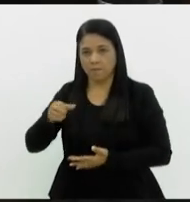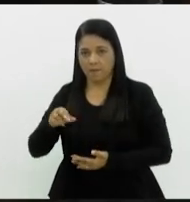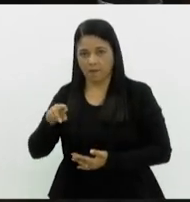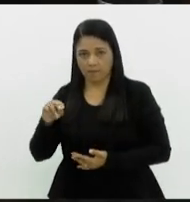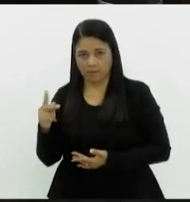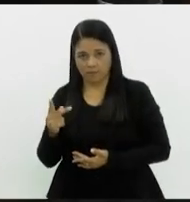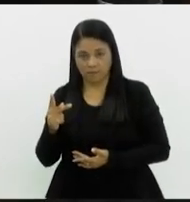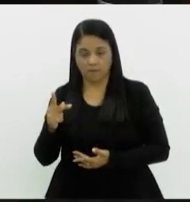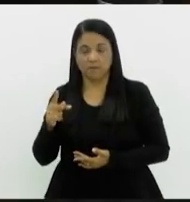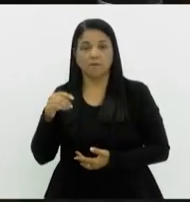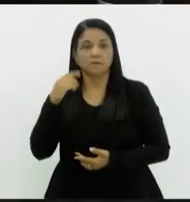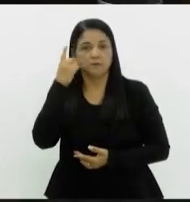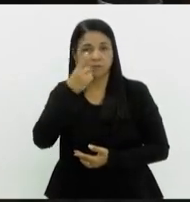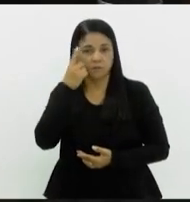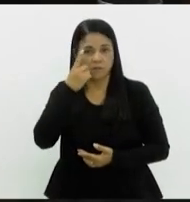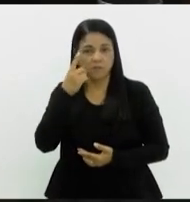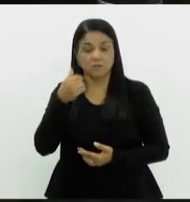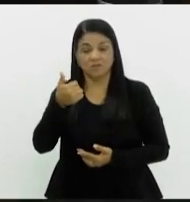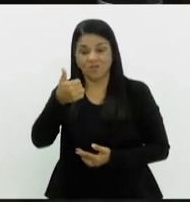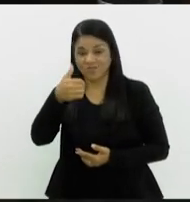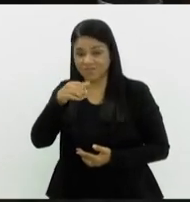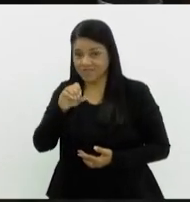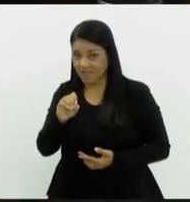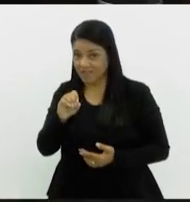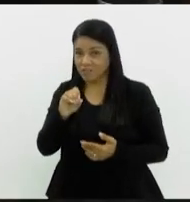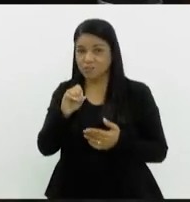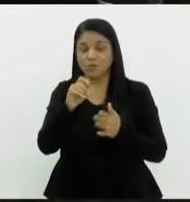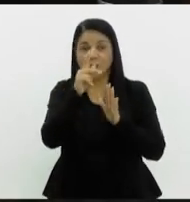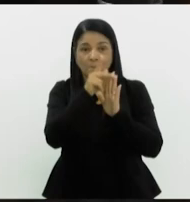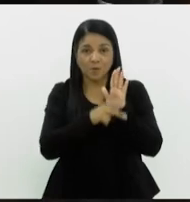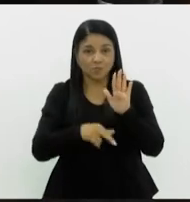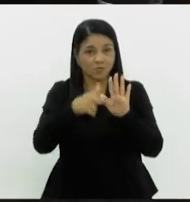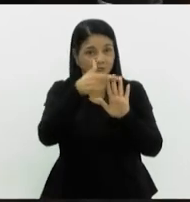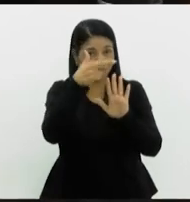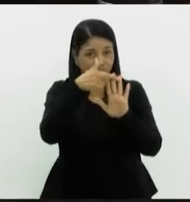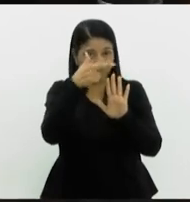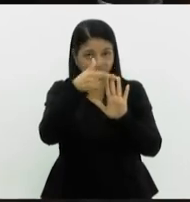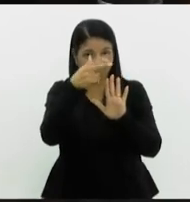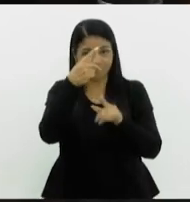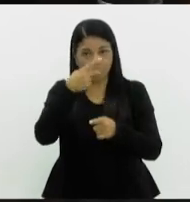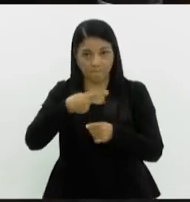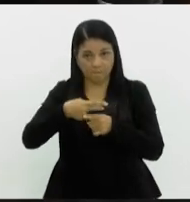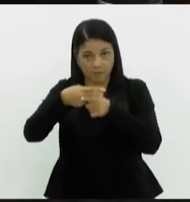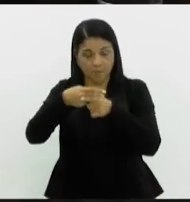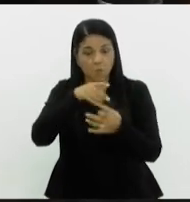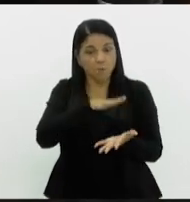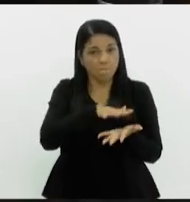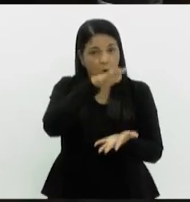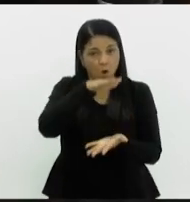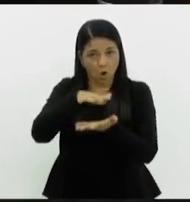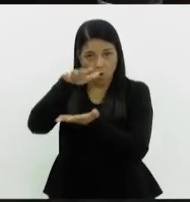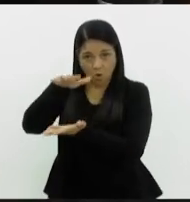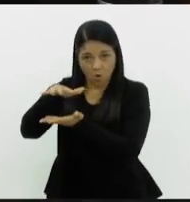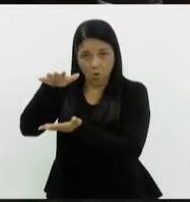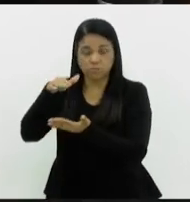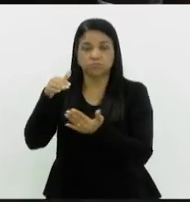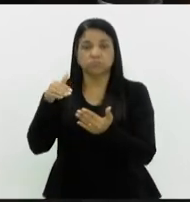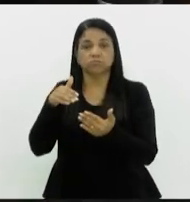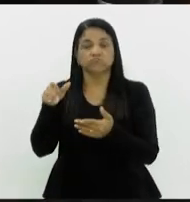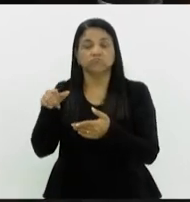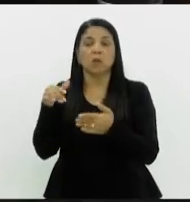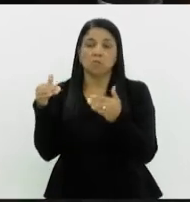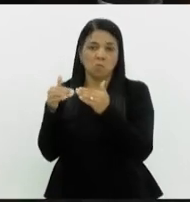10 projeto de resolução, Ana Nery, nós combinamos de fazer em bloco e ela concordou, a